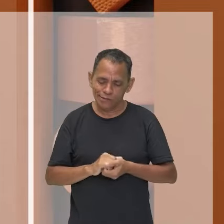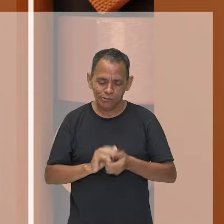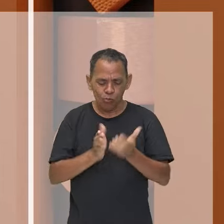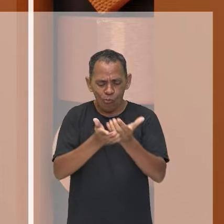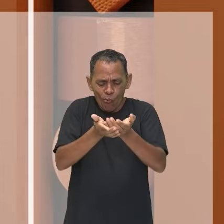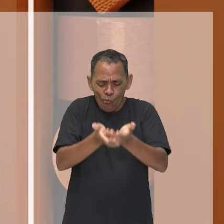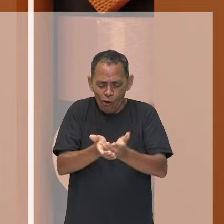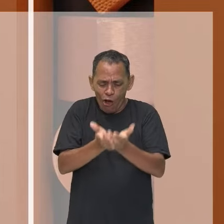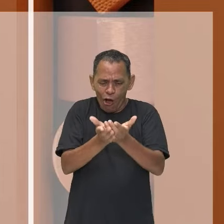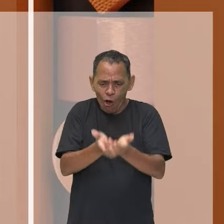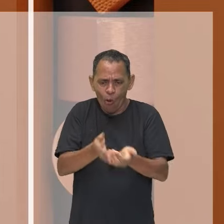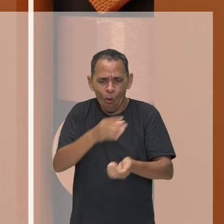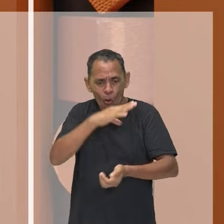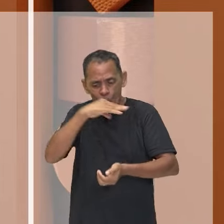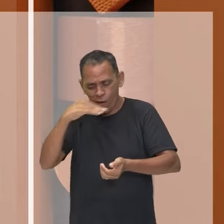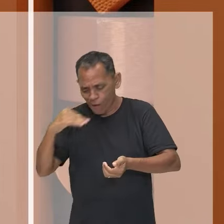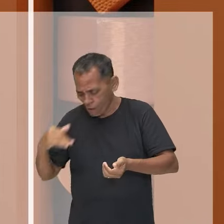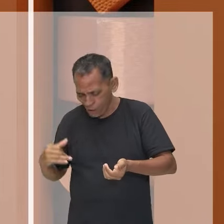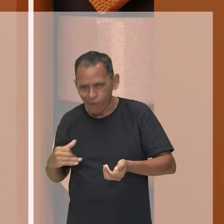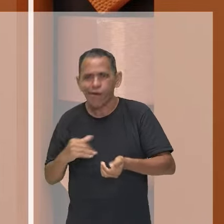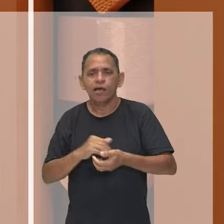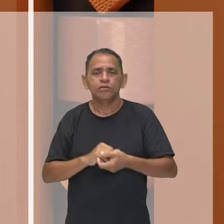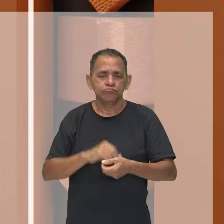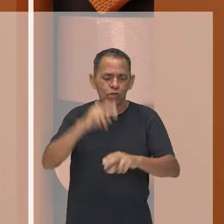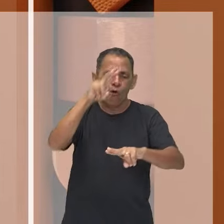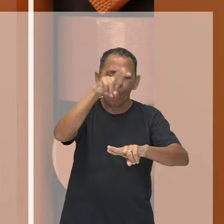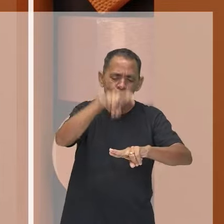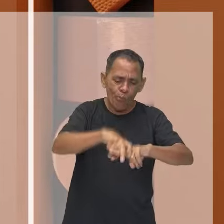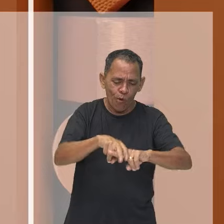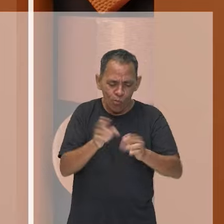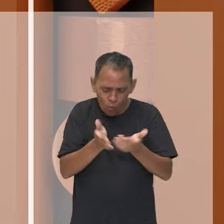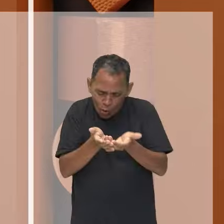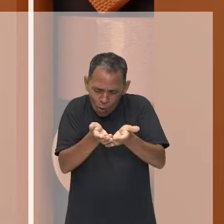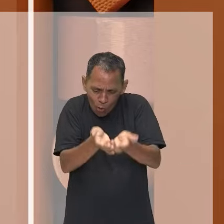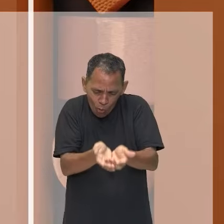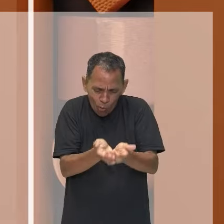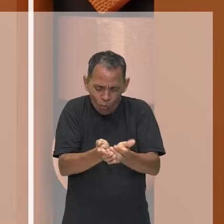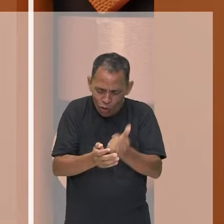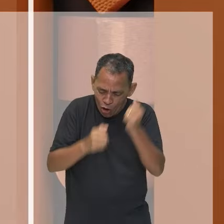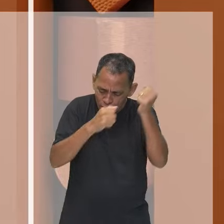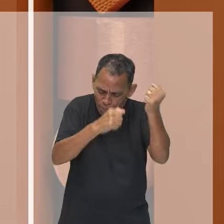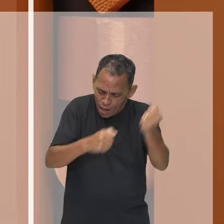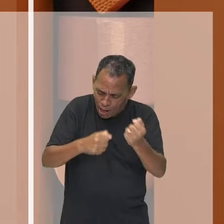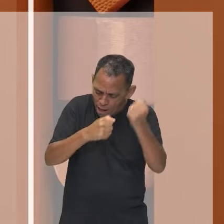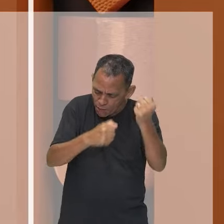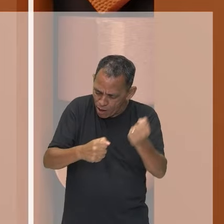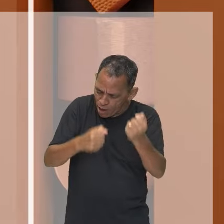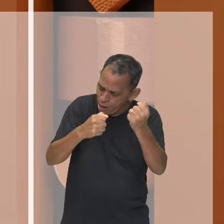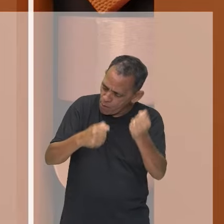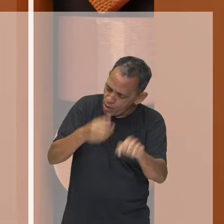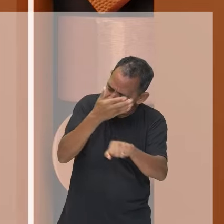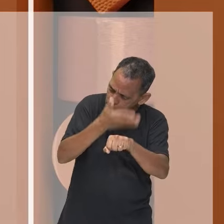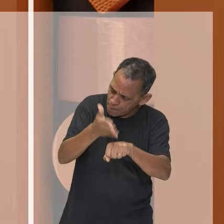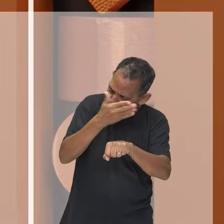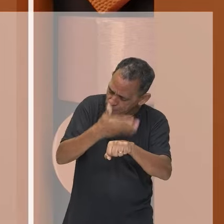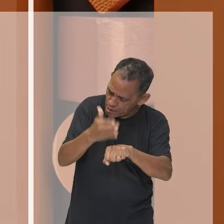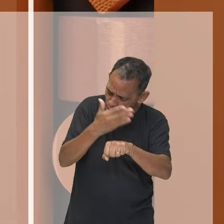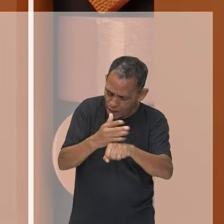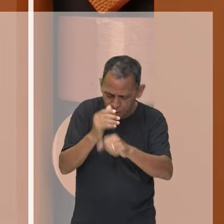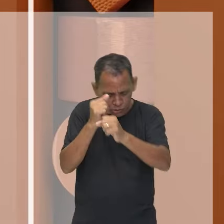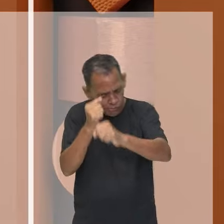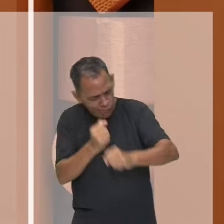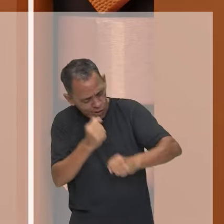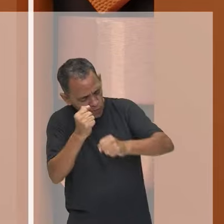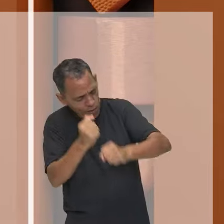vou aprender a remar como? Na prática ali, remando e pronto, e acabou-se, né? O científico não. Ele vai fazer a